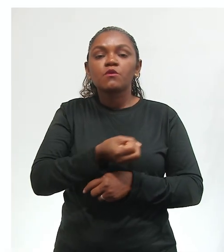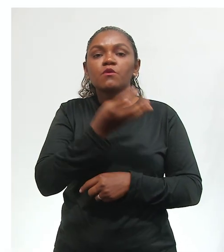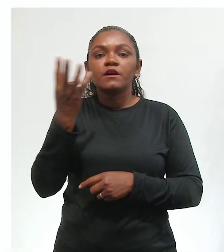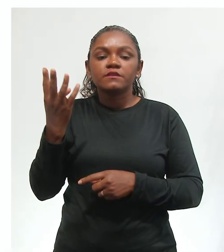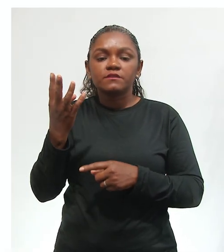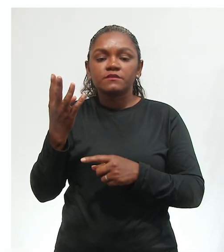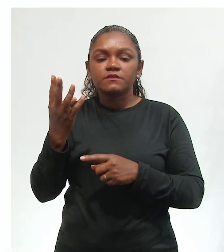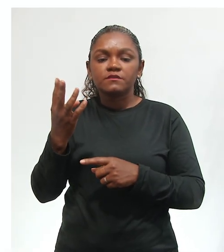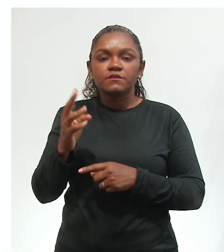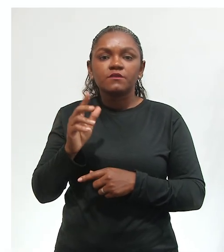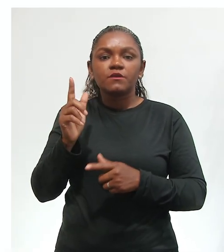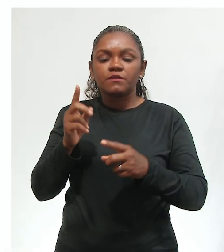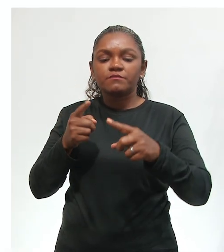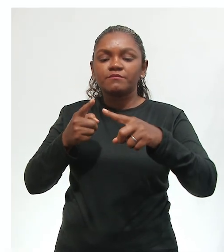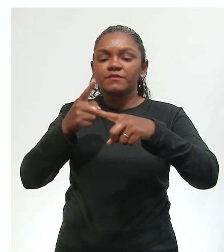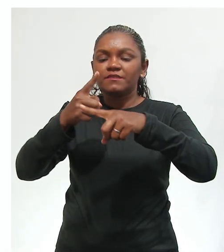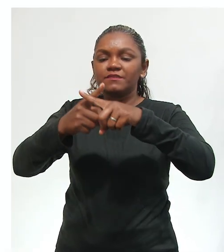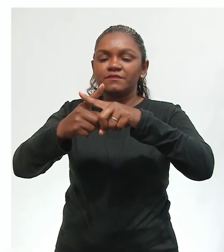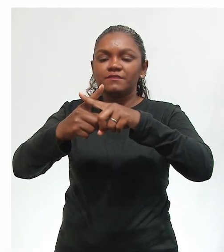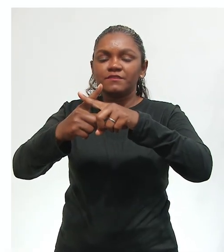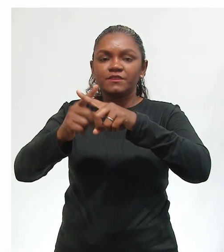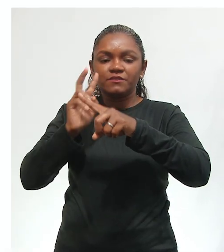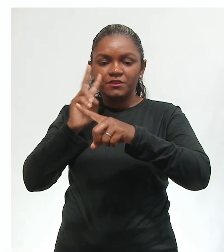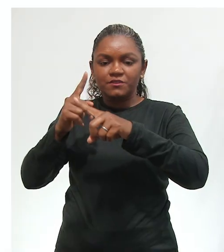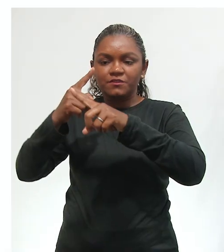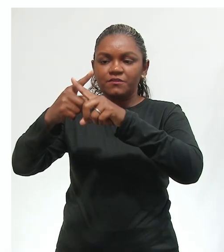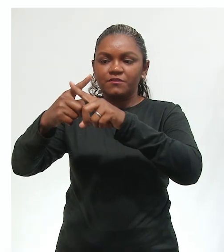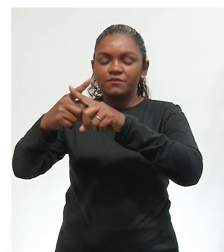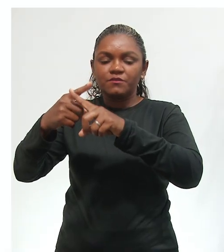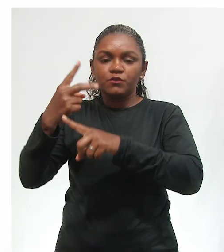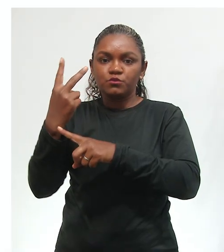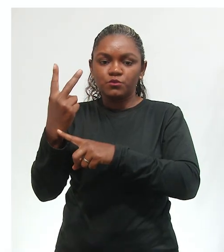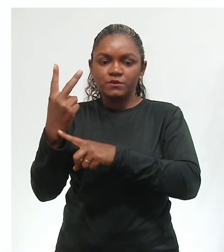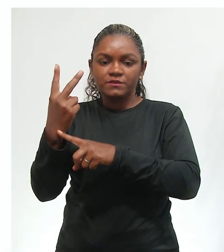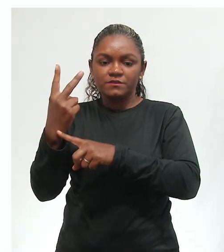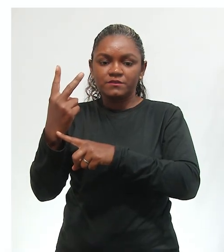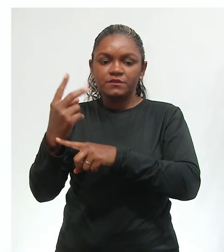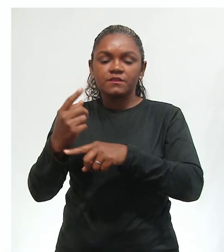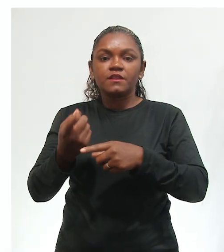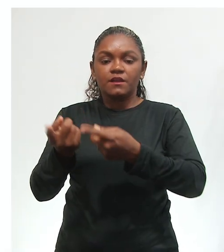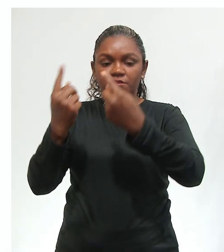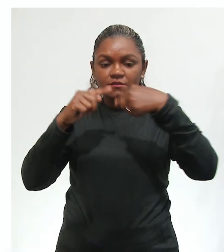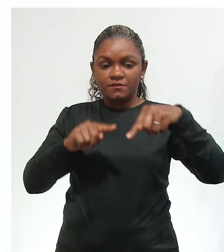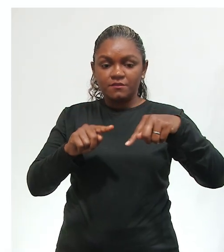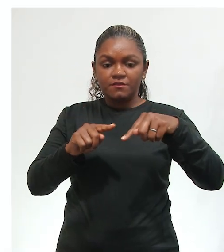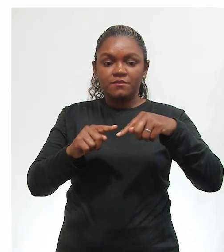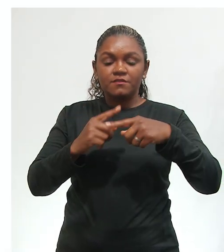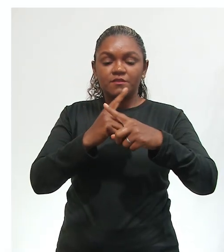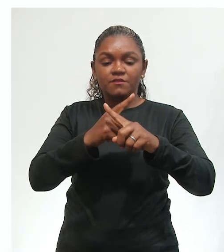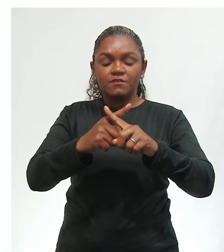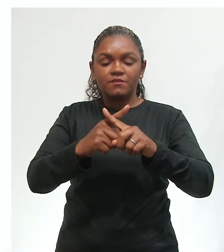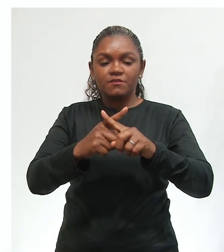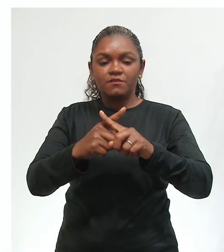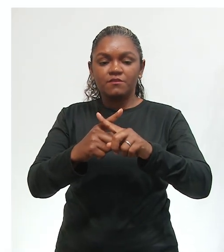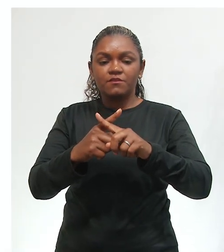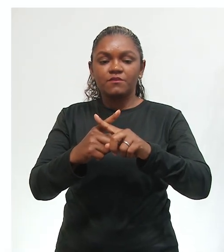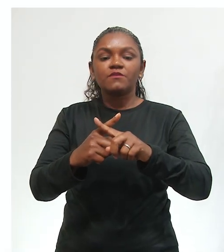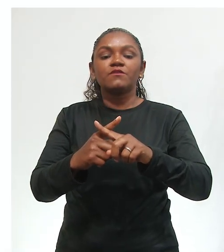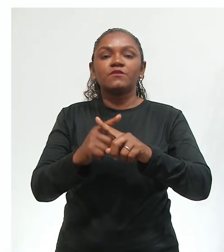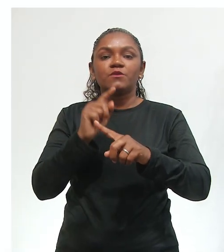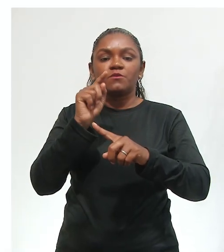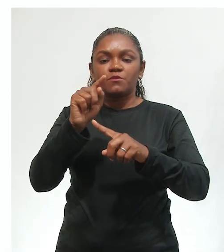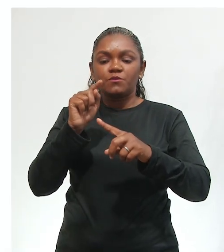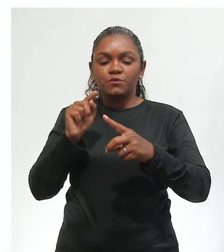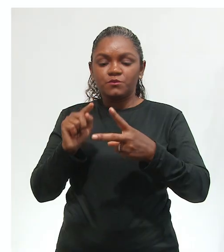Observa quantas vezes ela se cruzou na parte central. 1 vez, 2 vezes, 3